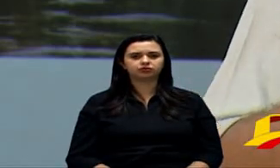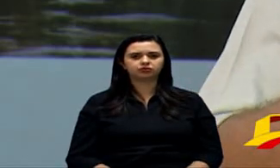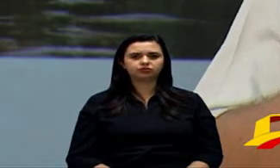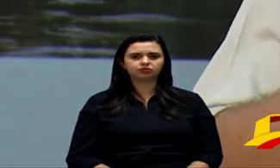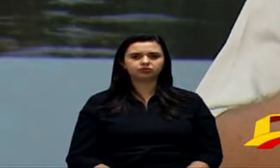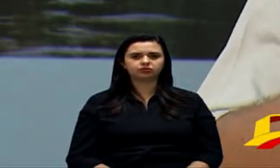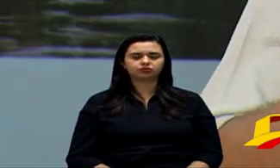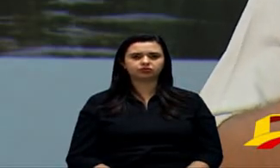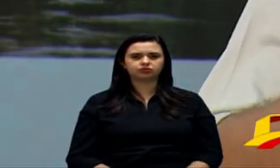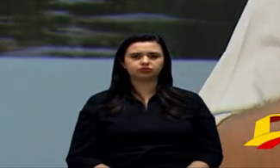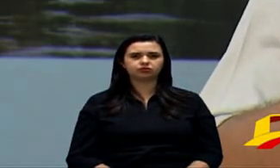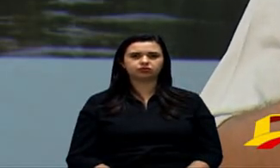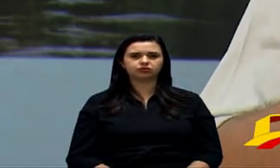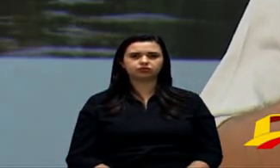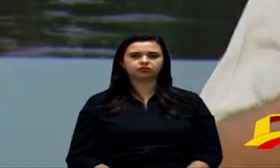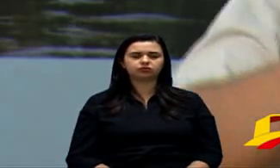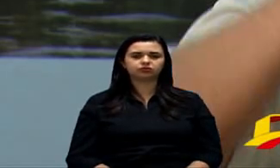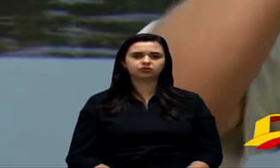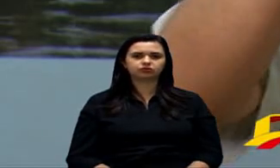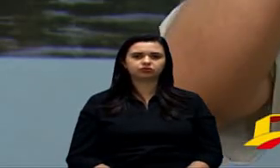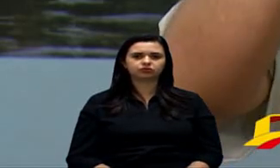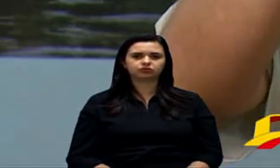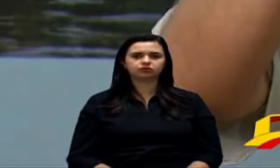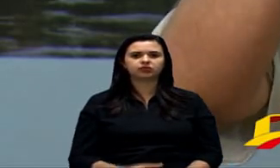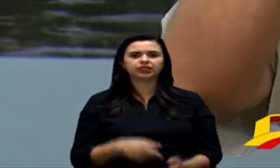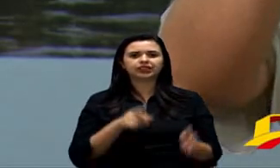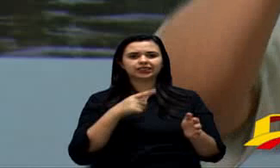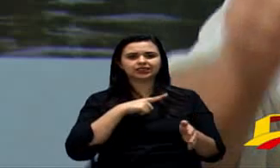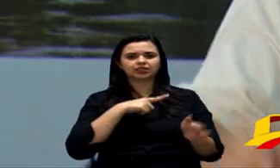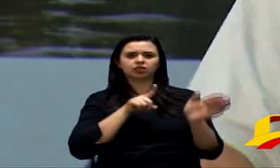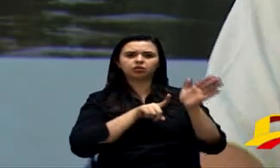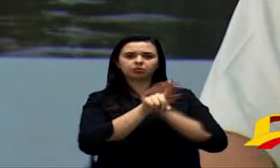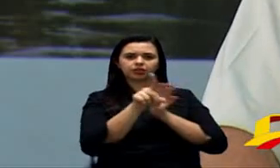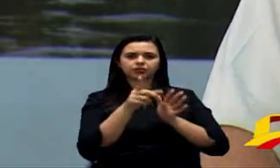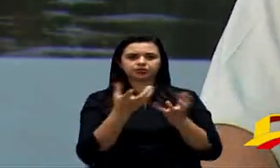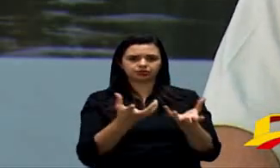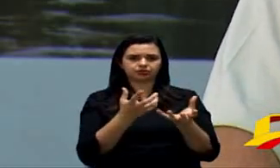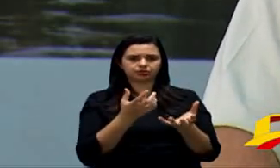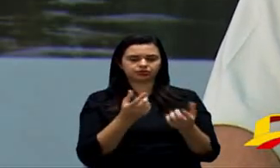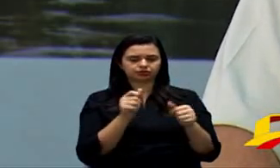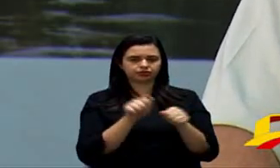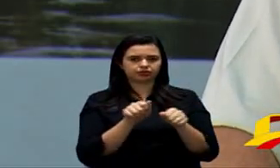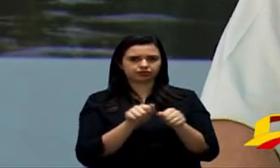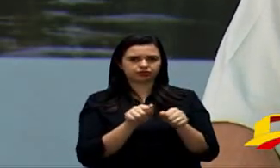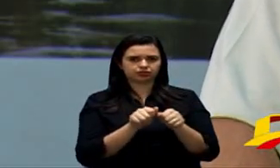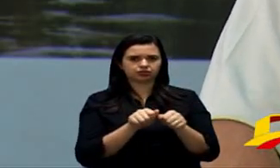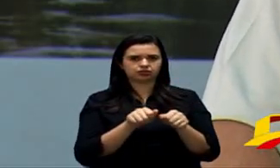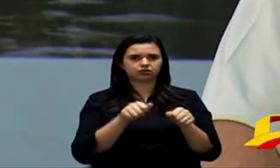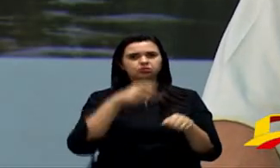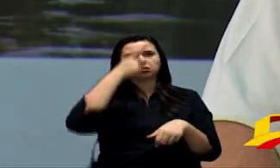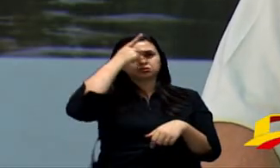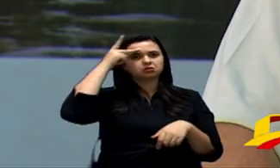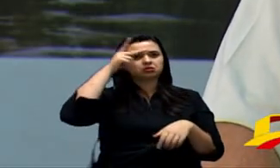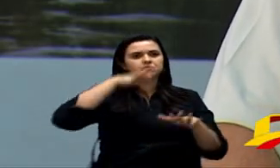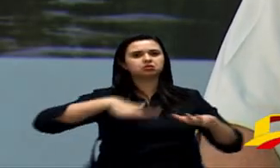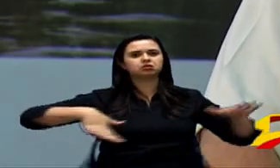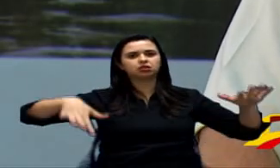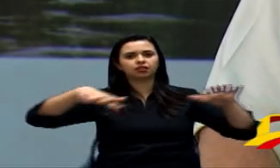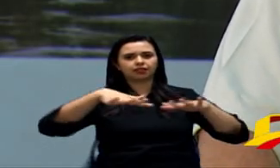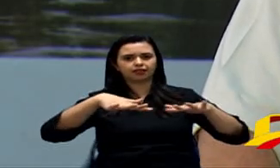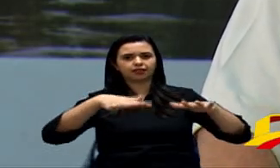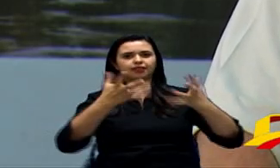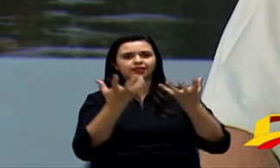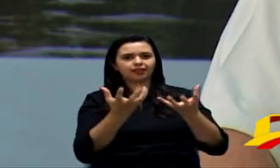Pessoal, tem uma pergunta que eu gostaria de fazer para as pessoas que estão aqui favoráveis